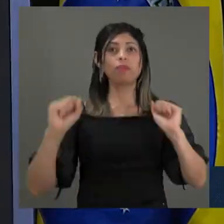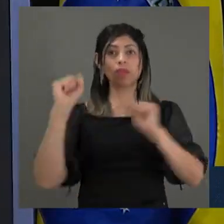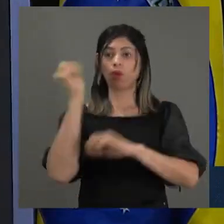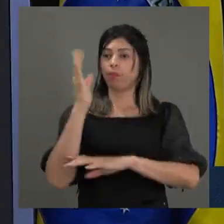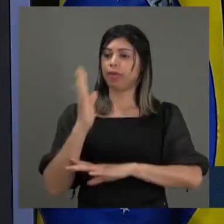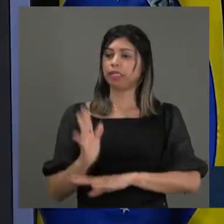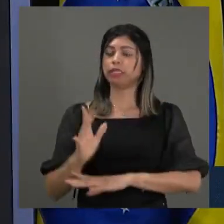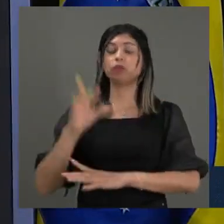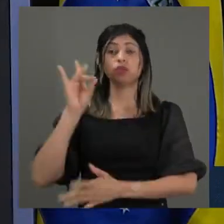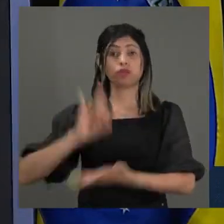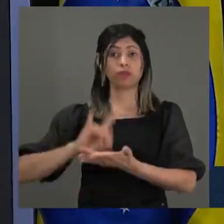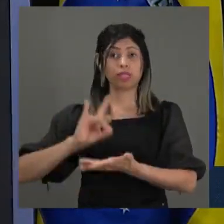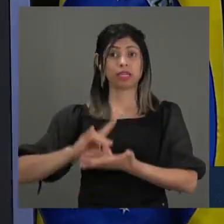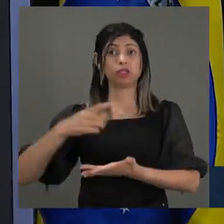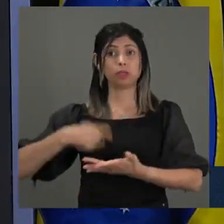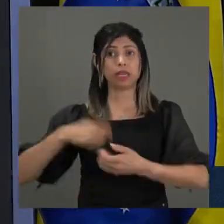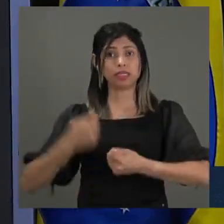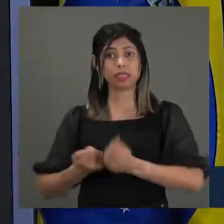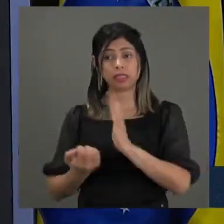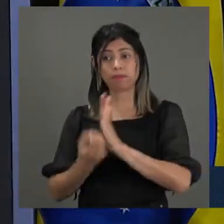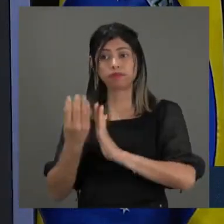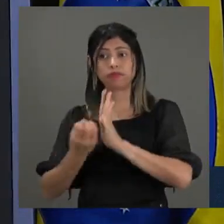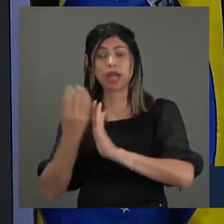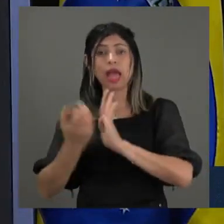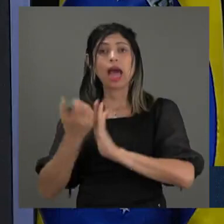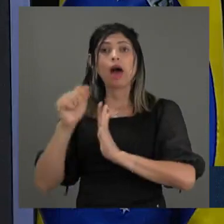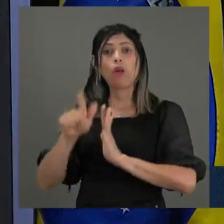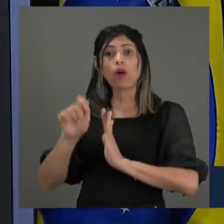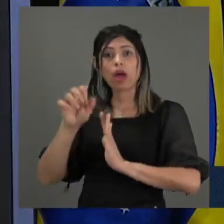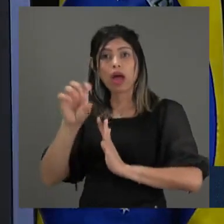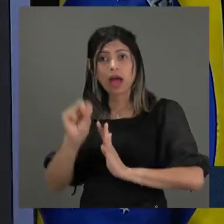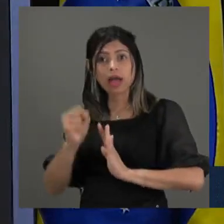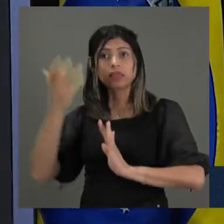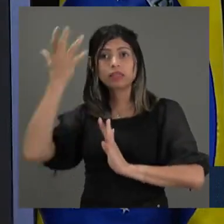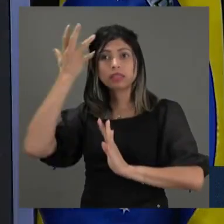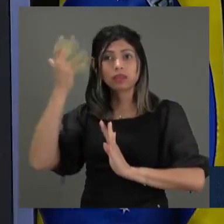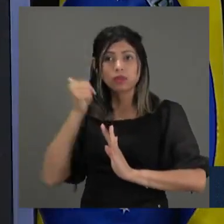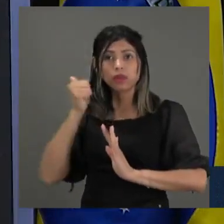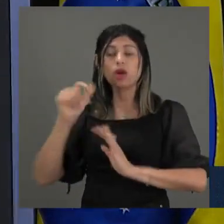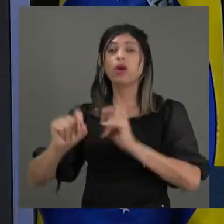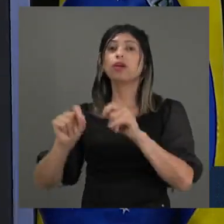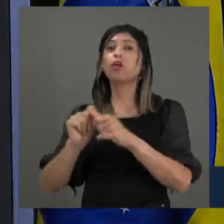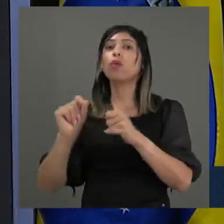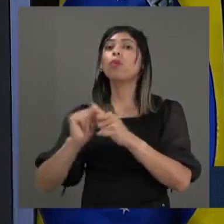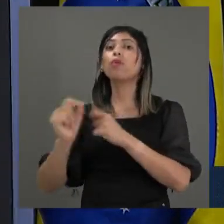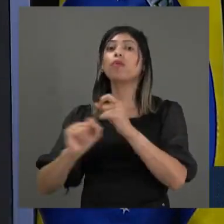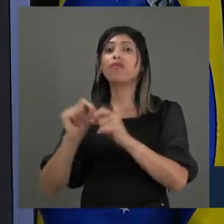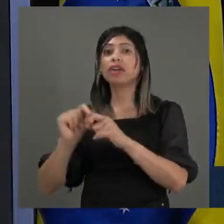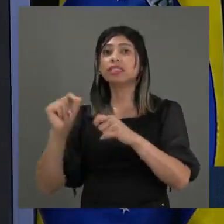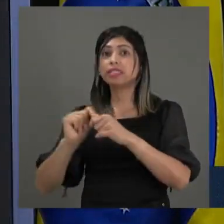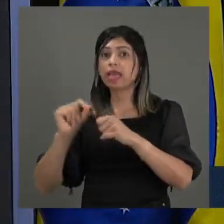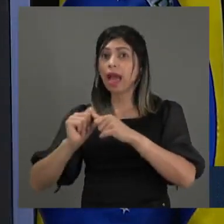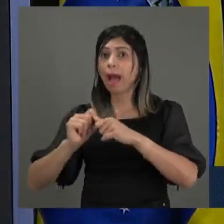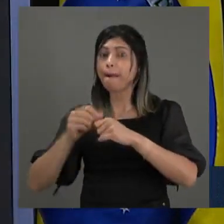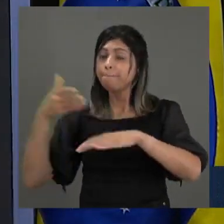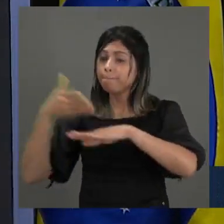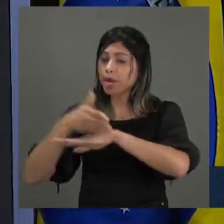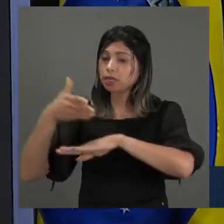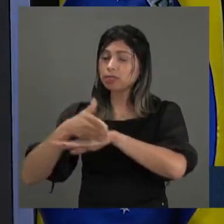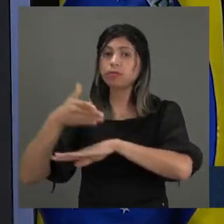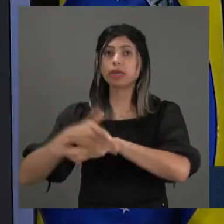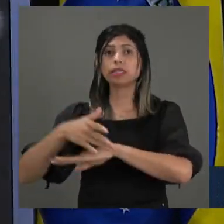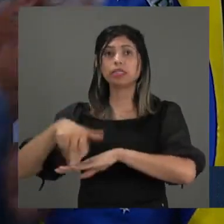definitivamente precisa aumentar a produção nacional de gás natural e promover a desconcentração da participação do